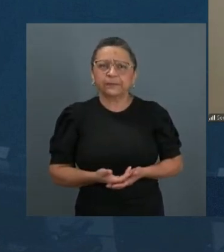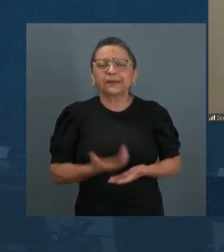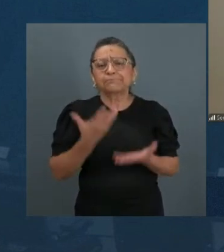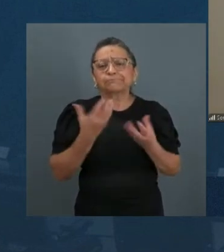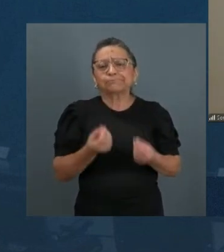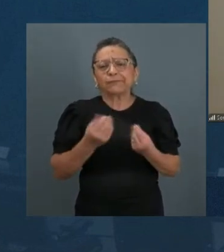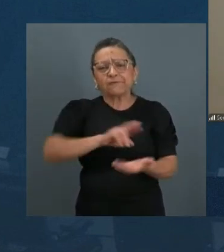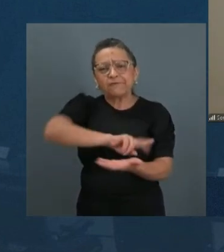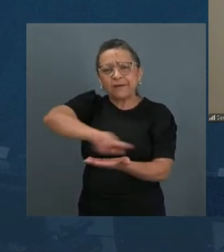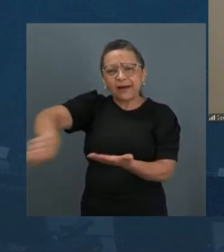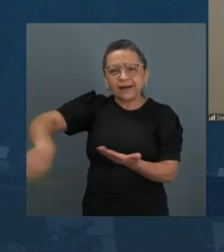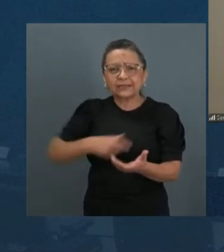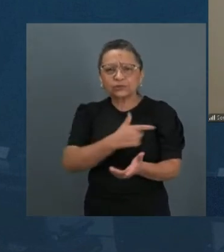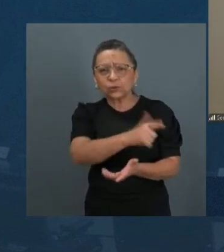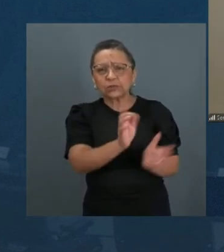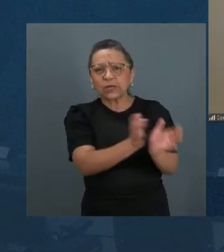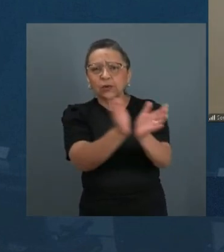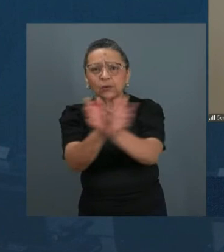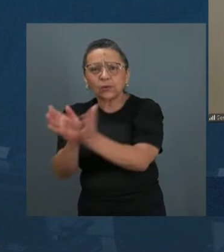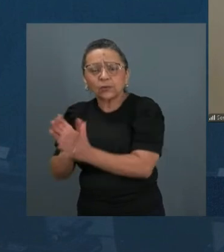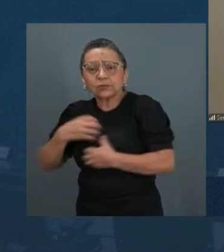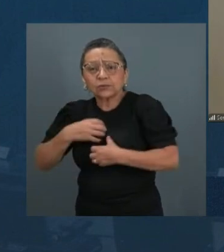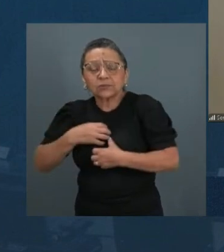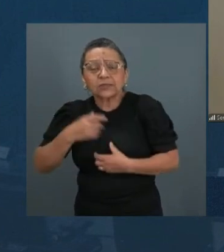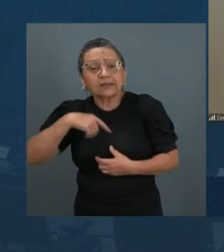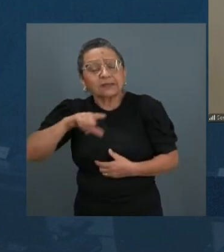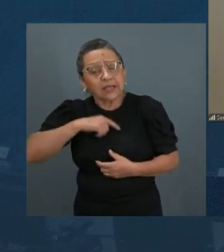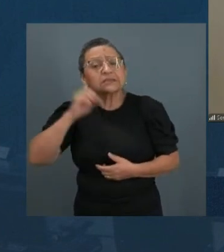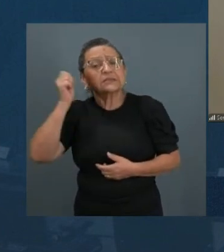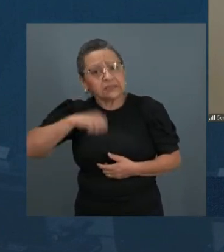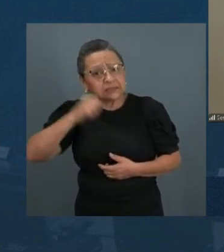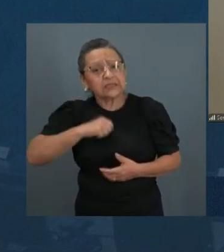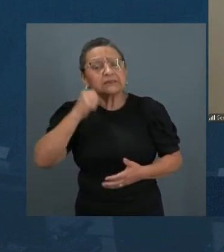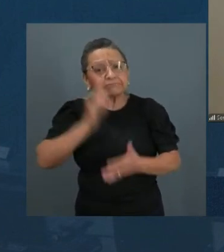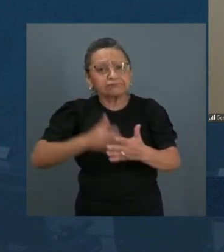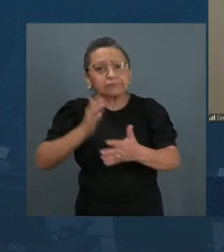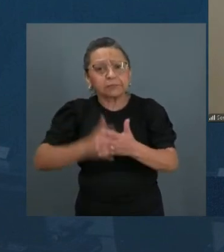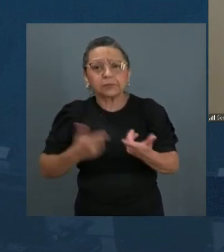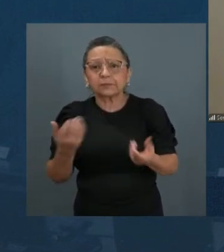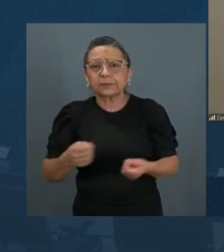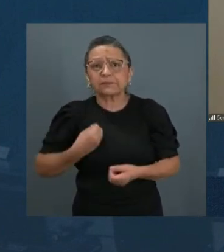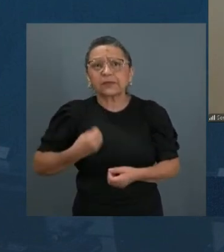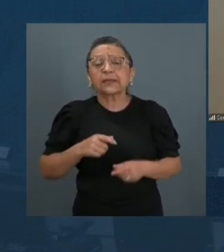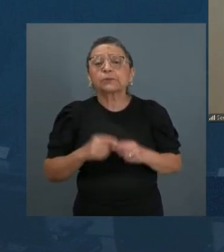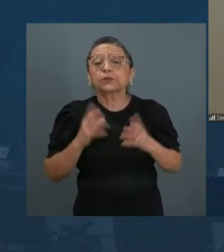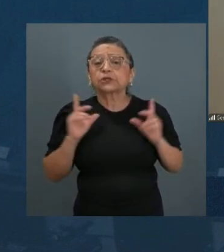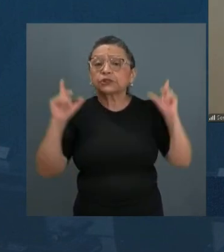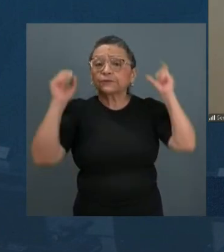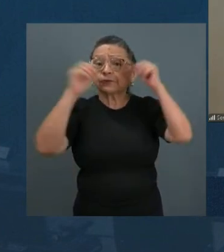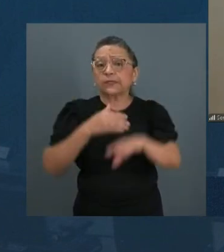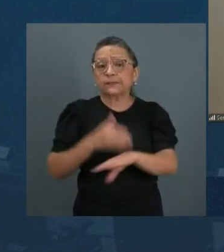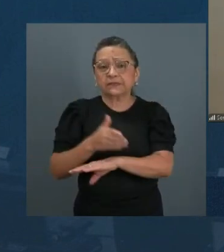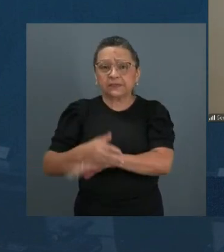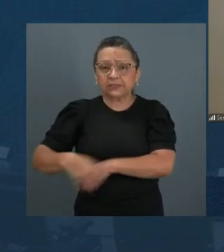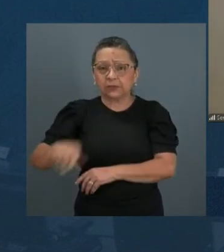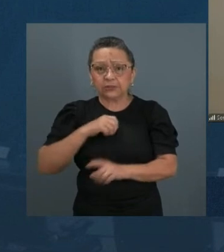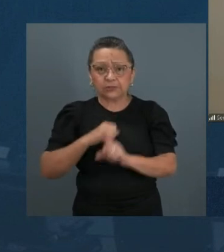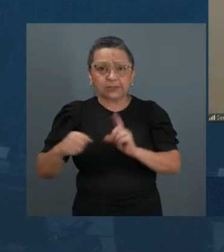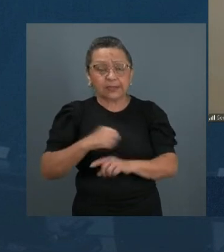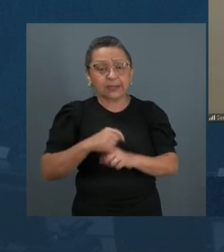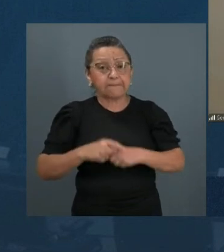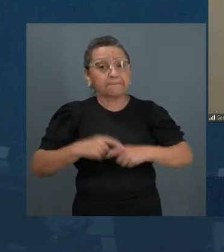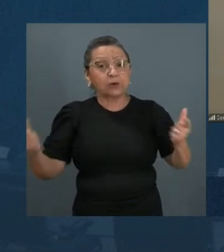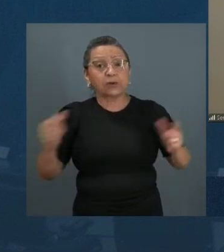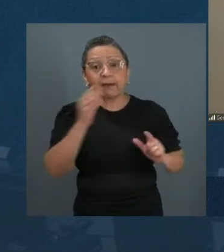tantas outras condições que trazem, sim, impedimentos e restrição à participação. A maioria